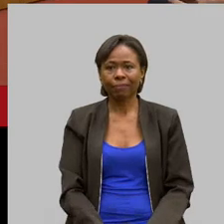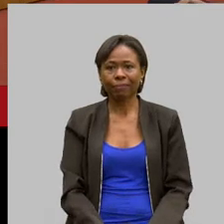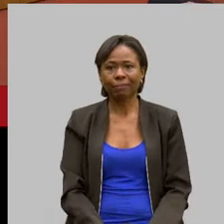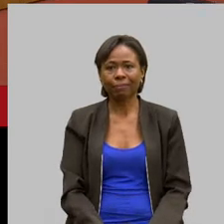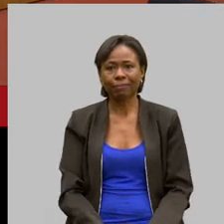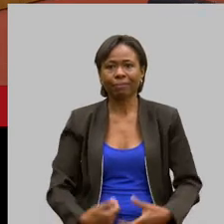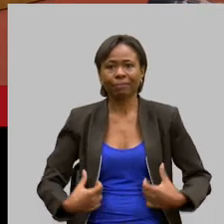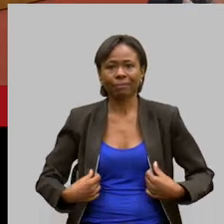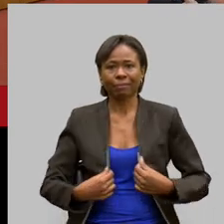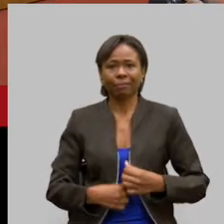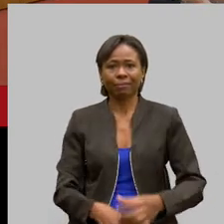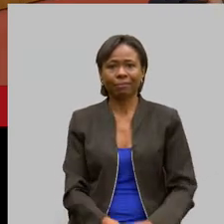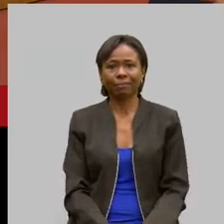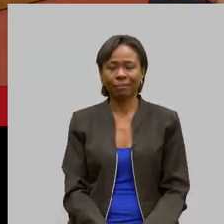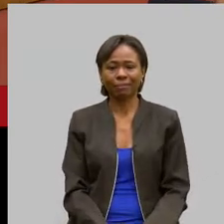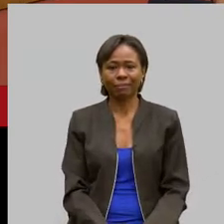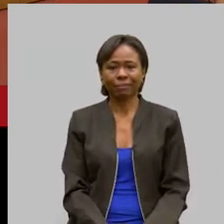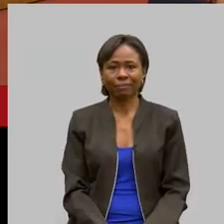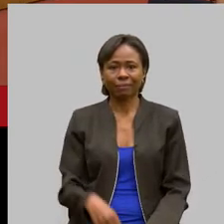gente